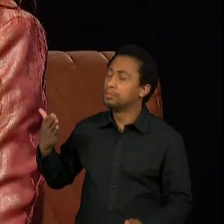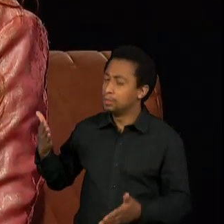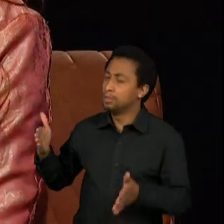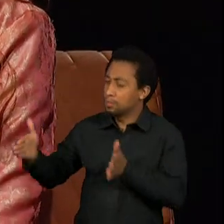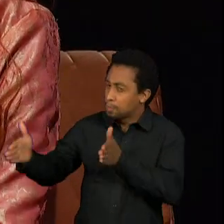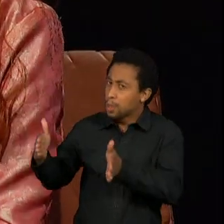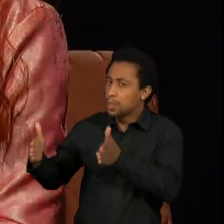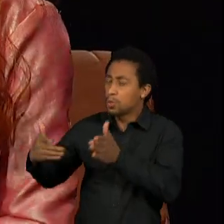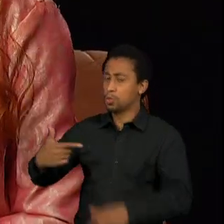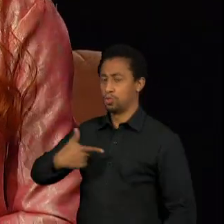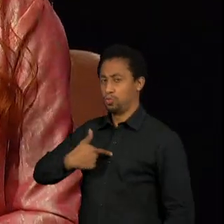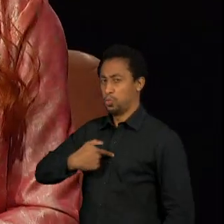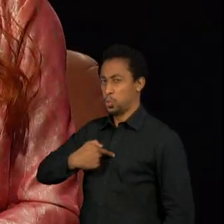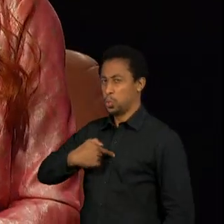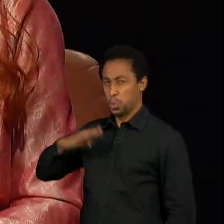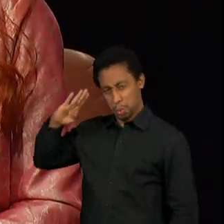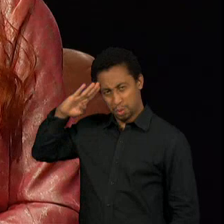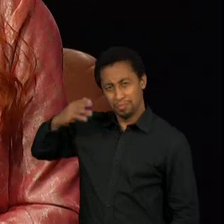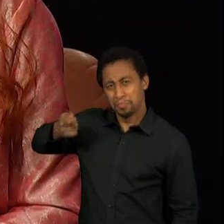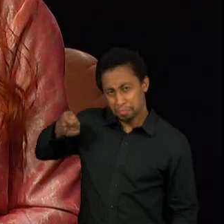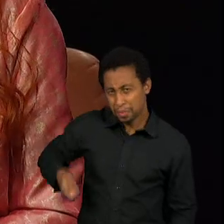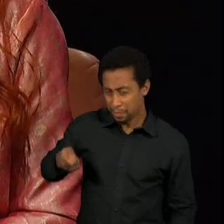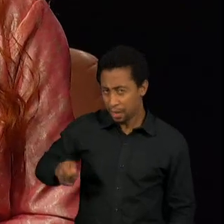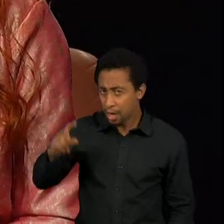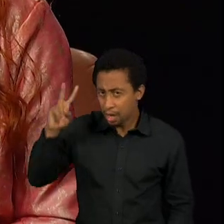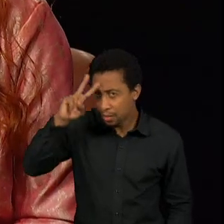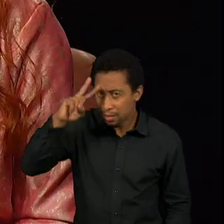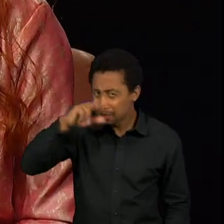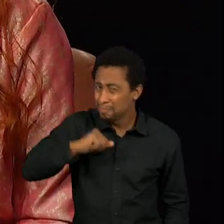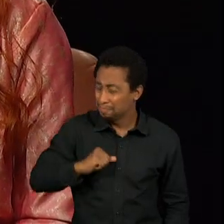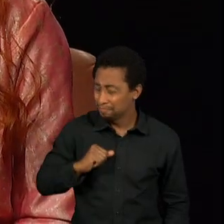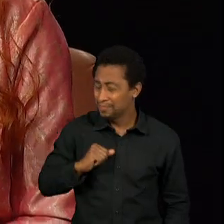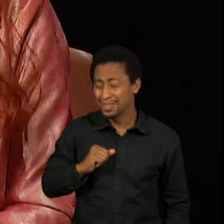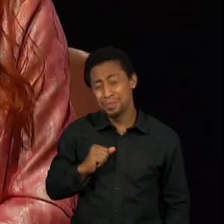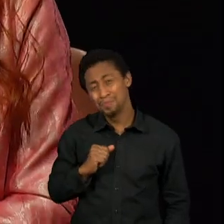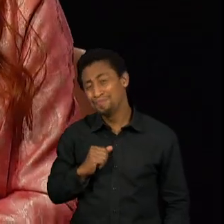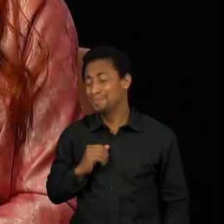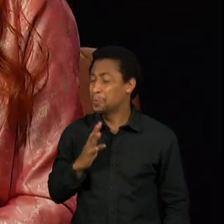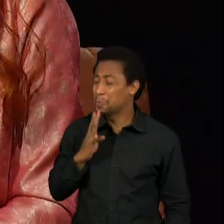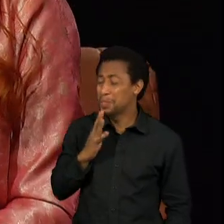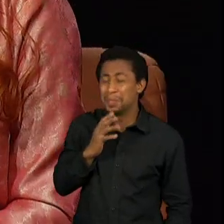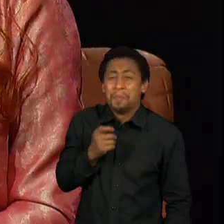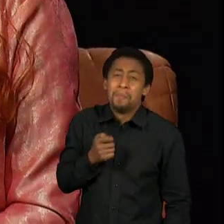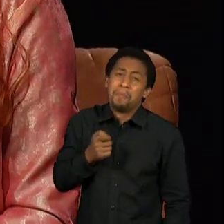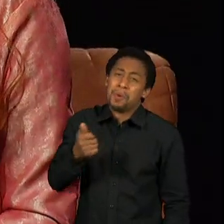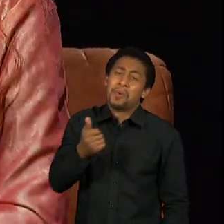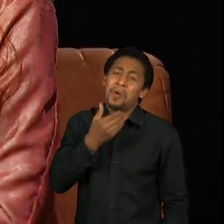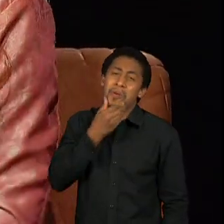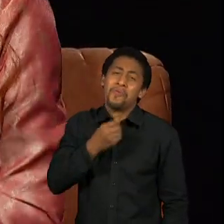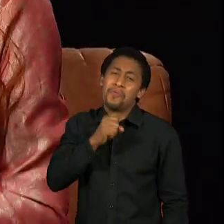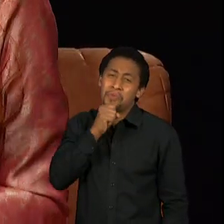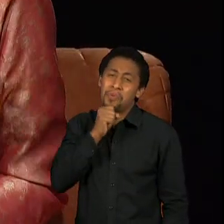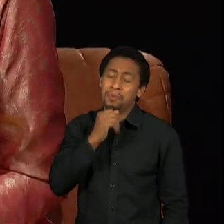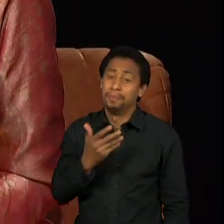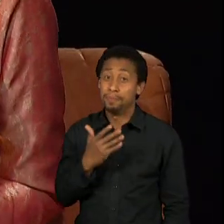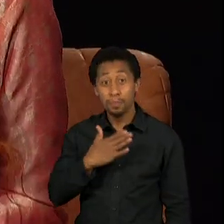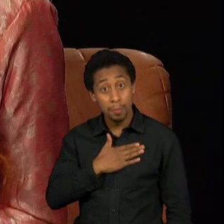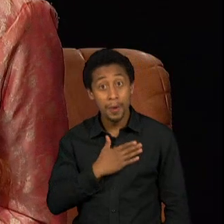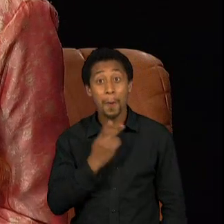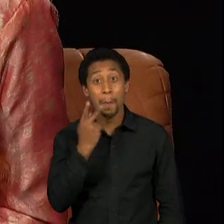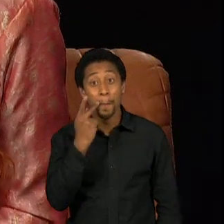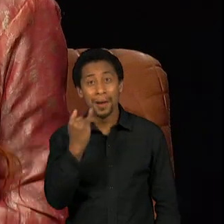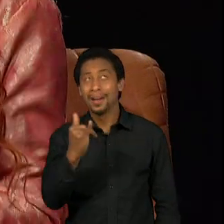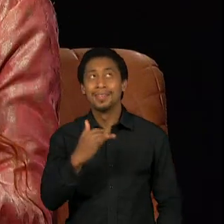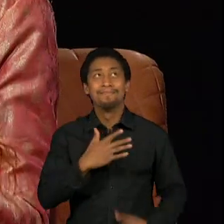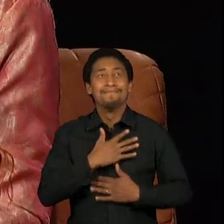né? Da ditadura. E eu pouco conheci ele. E já meu pai, eu tenho um